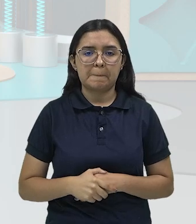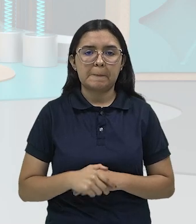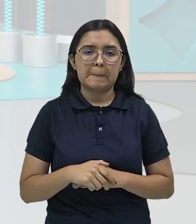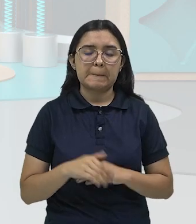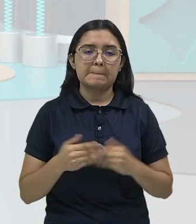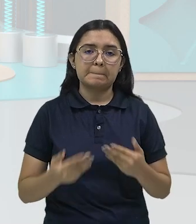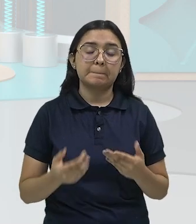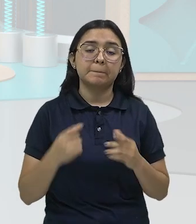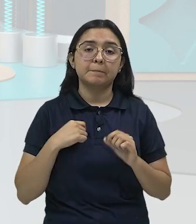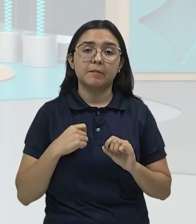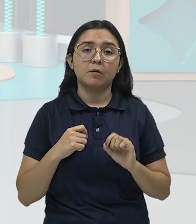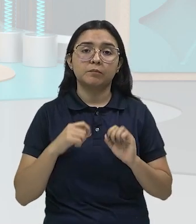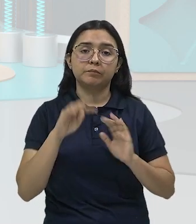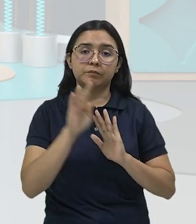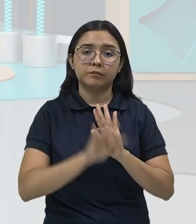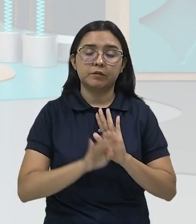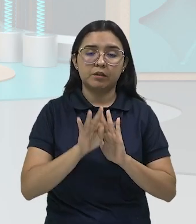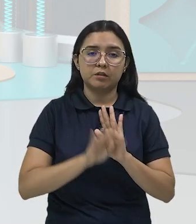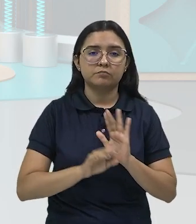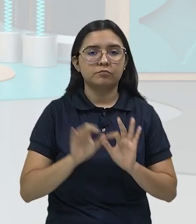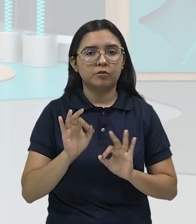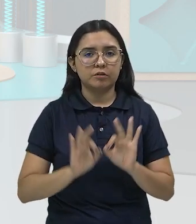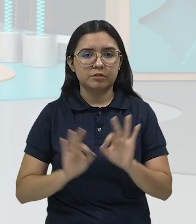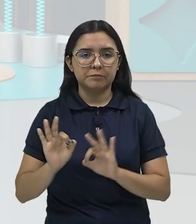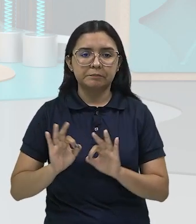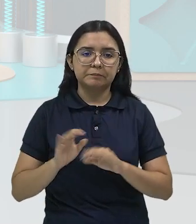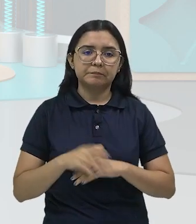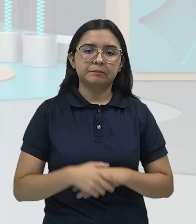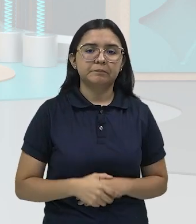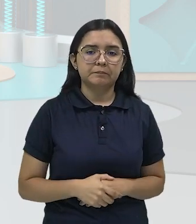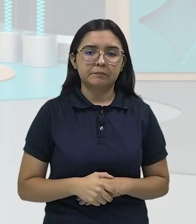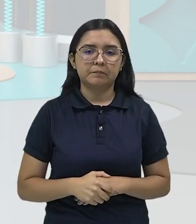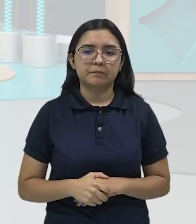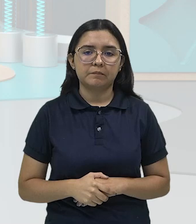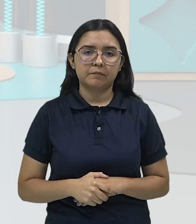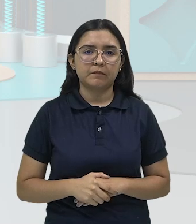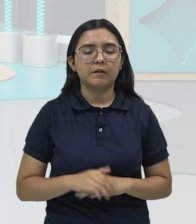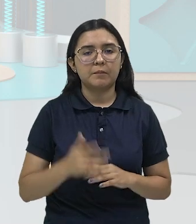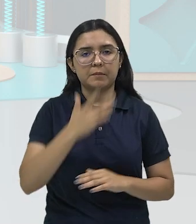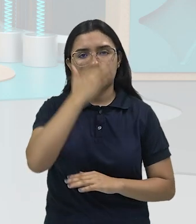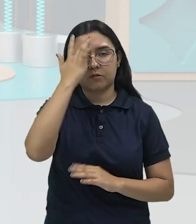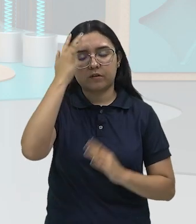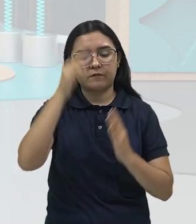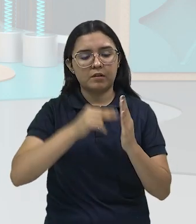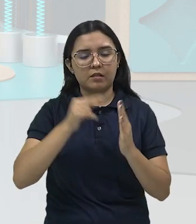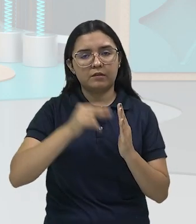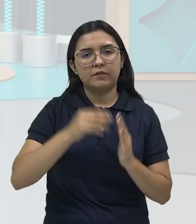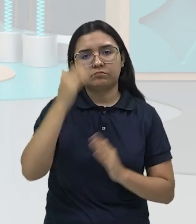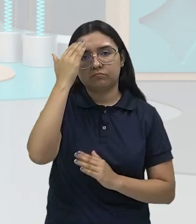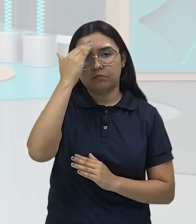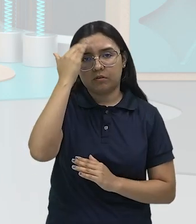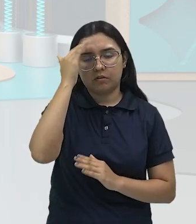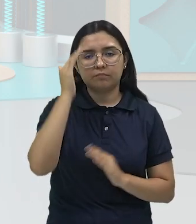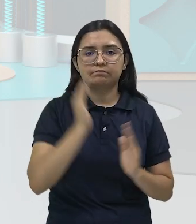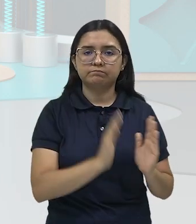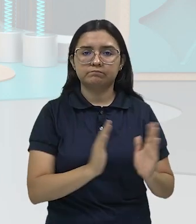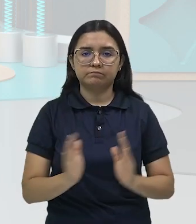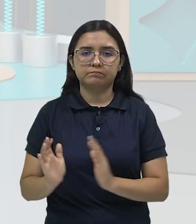que ajuda você a se situar naquele texto ou situar o seu leitor, se no caso você está